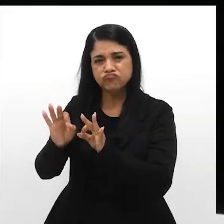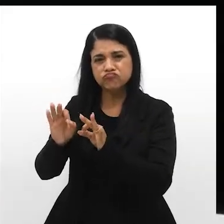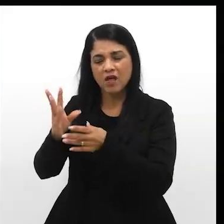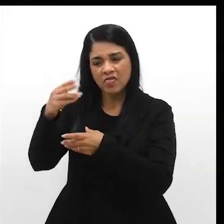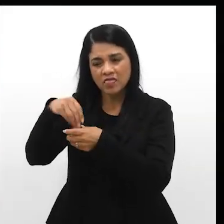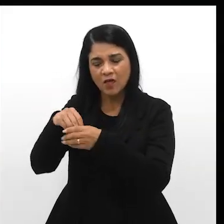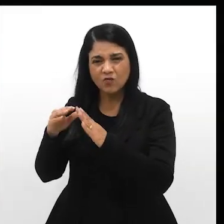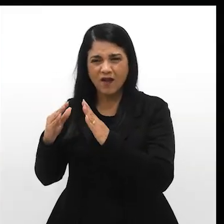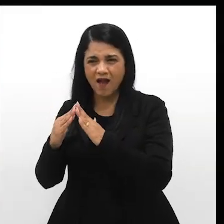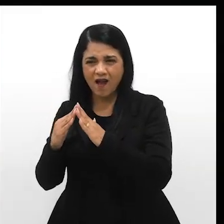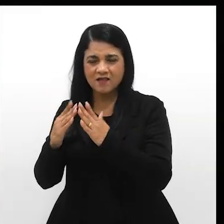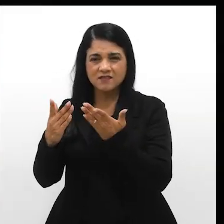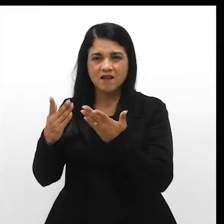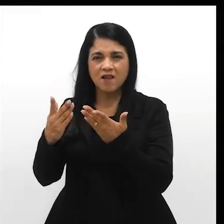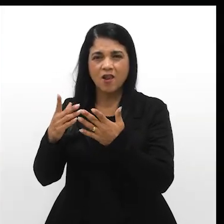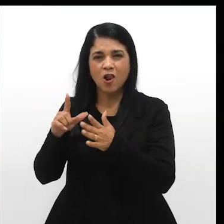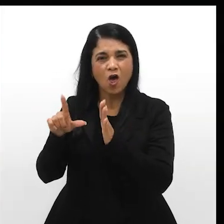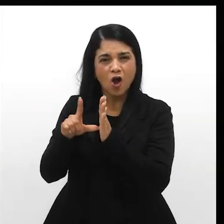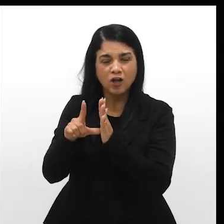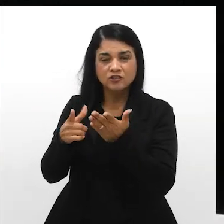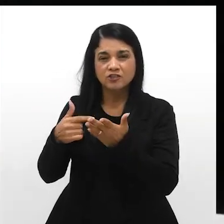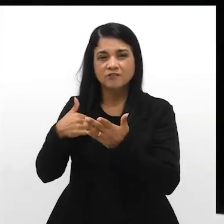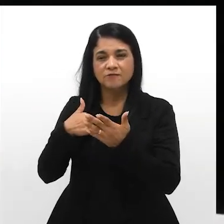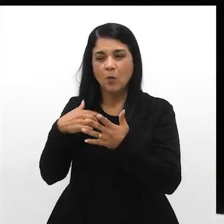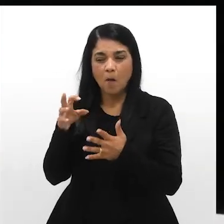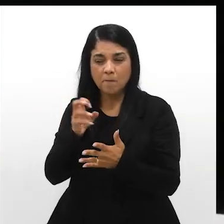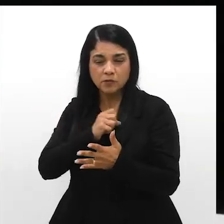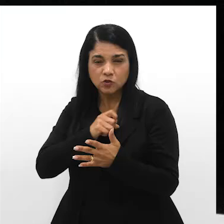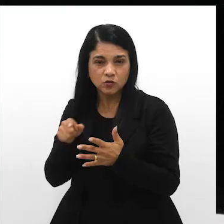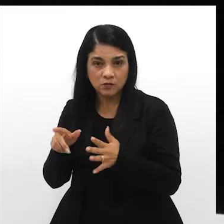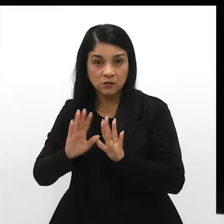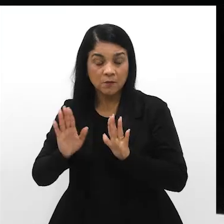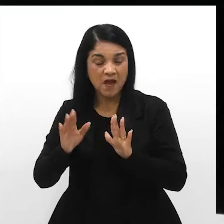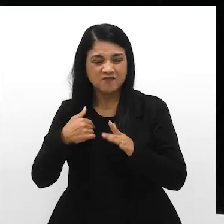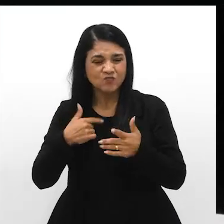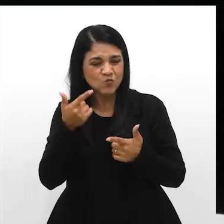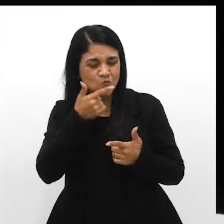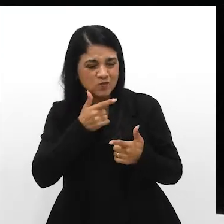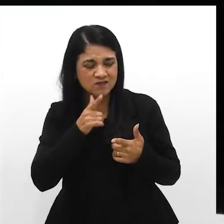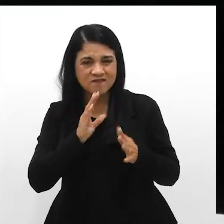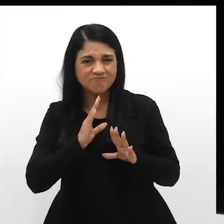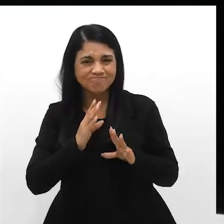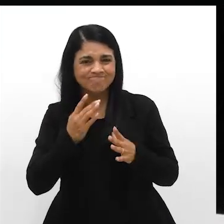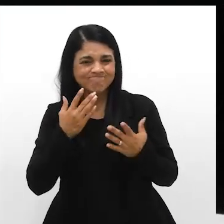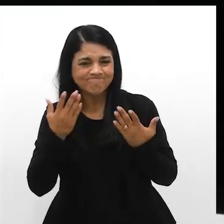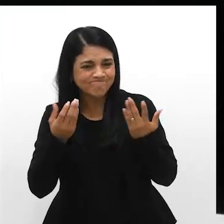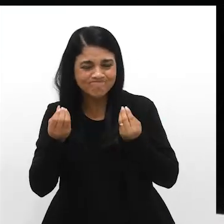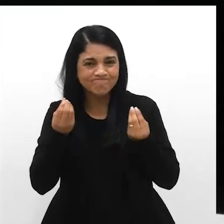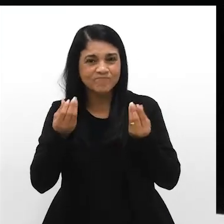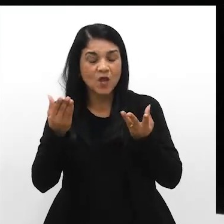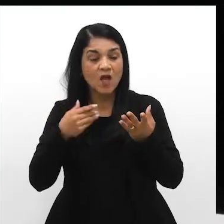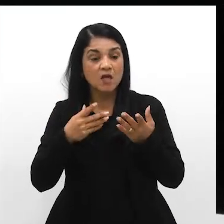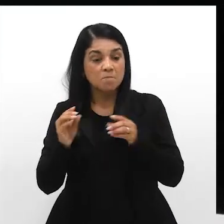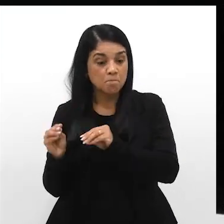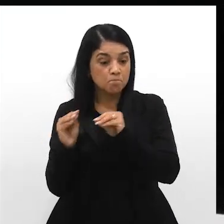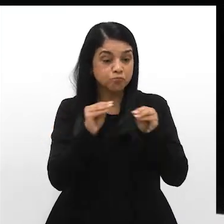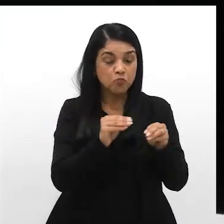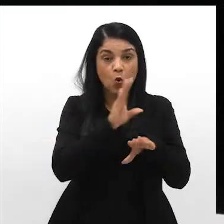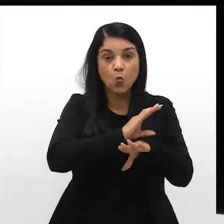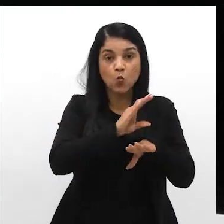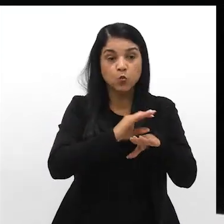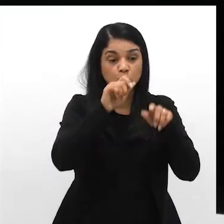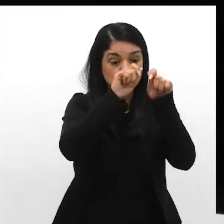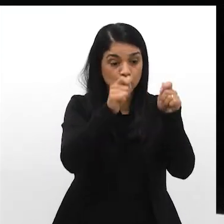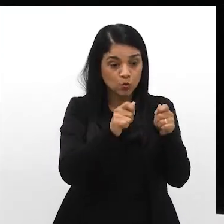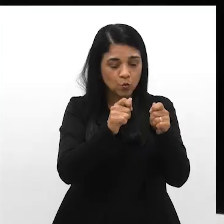interiores, cenografia, que eu era apaixonada. Mas eu não conseguia os pontos necessários. E aí eu fui para a escultura e